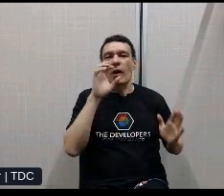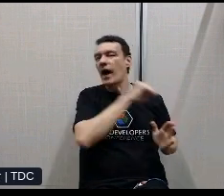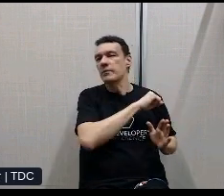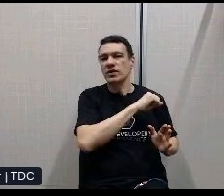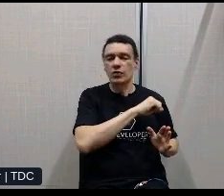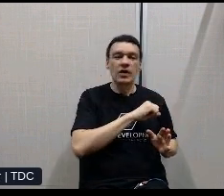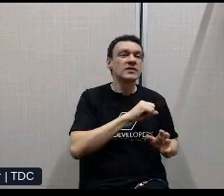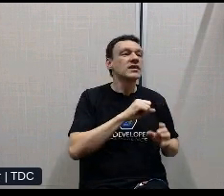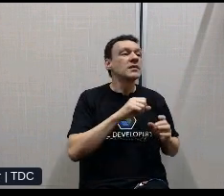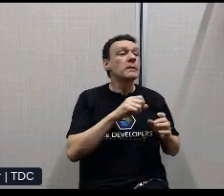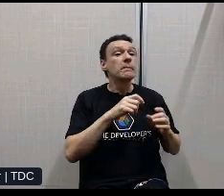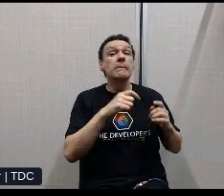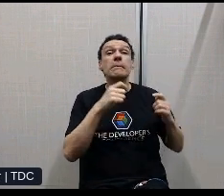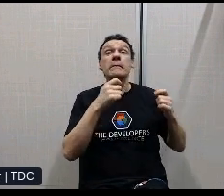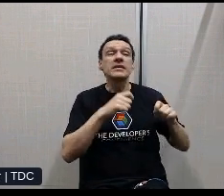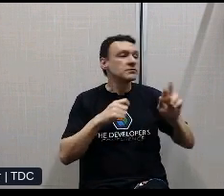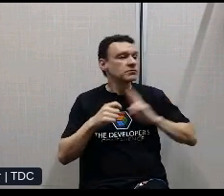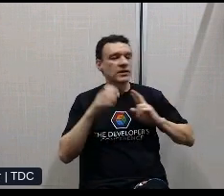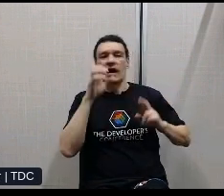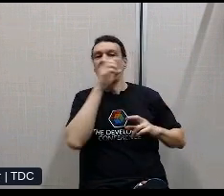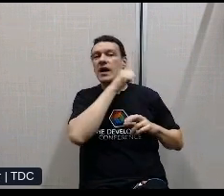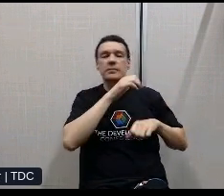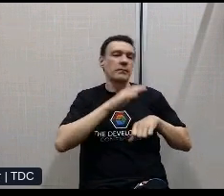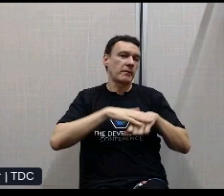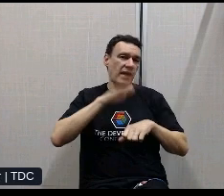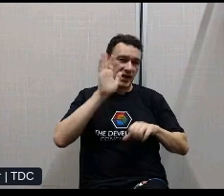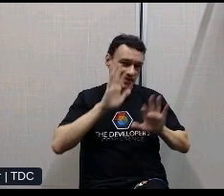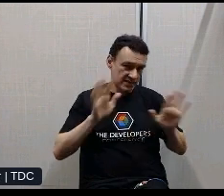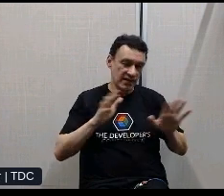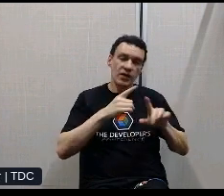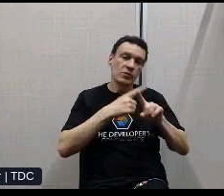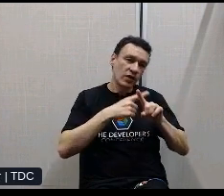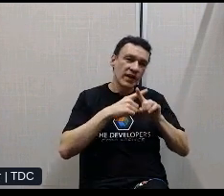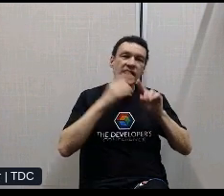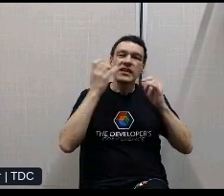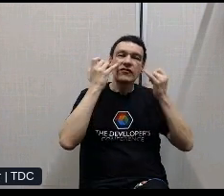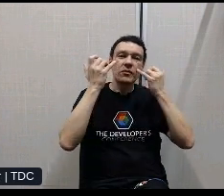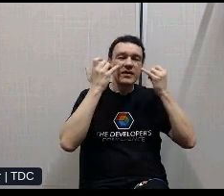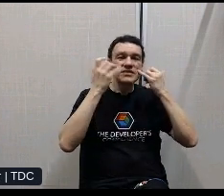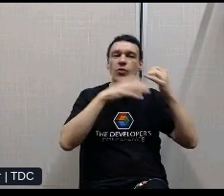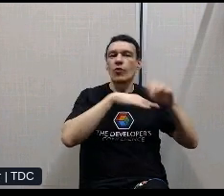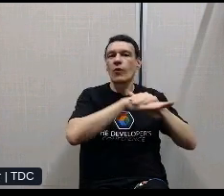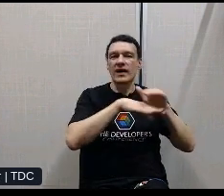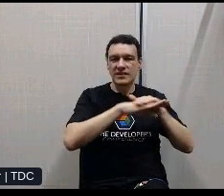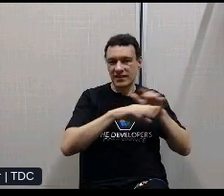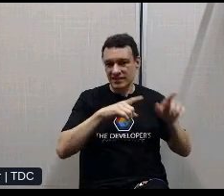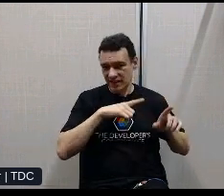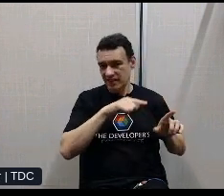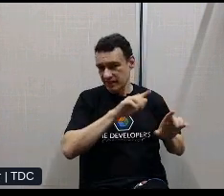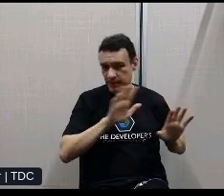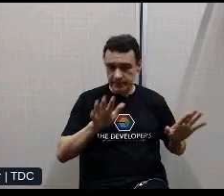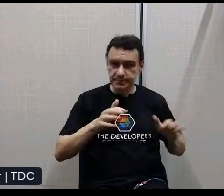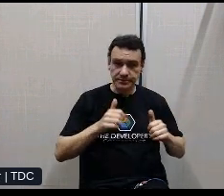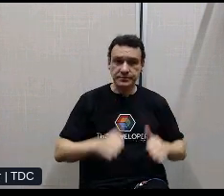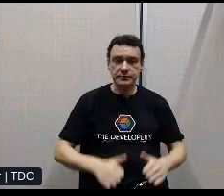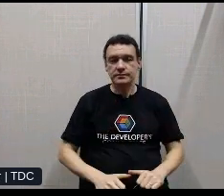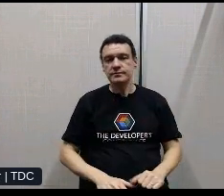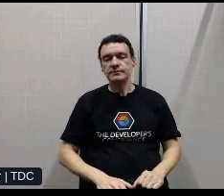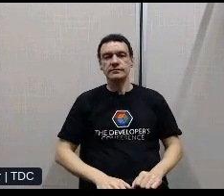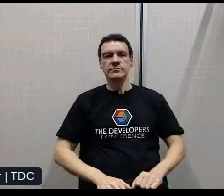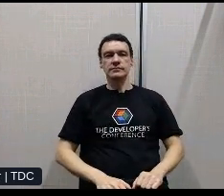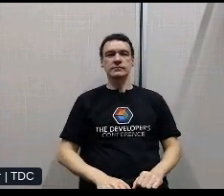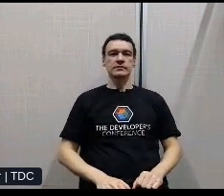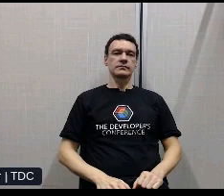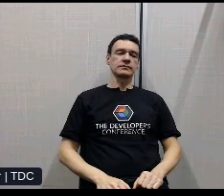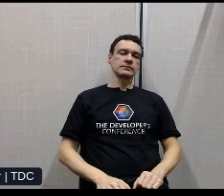certeza daquilo, ele está mais real, mais preciso possível, ok? Se alguém tiver